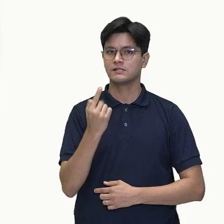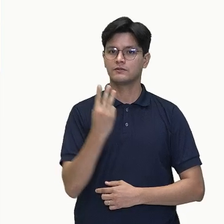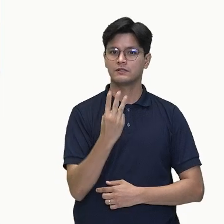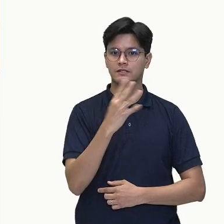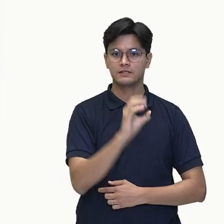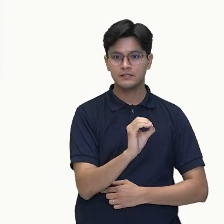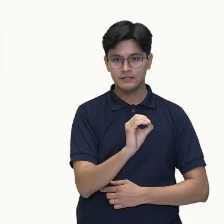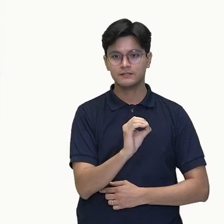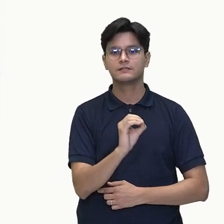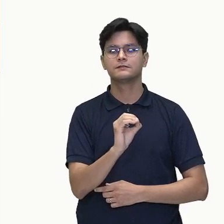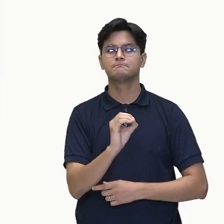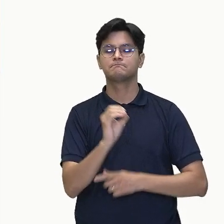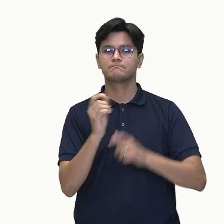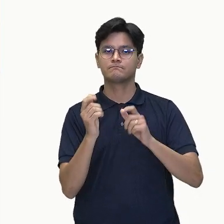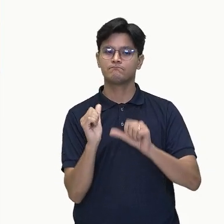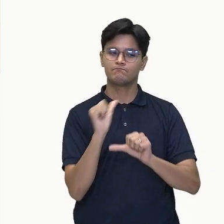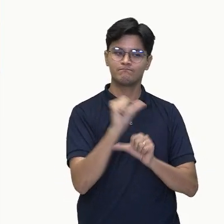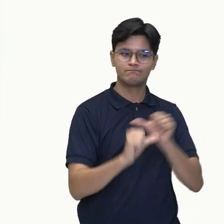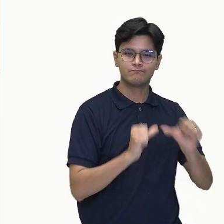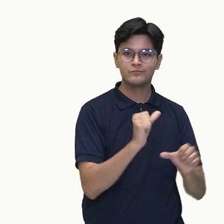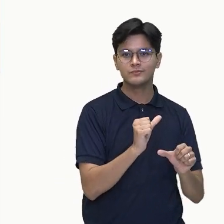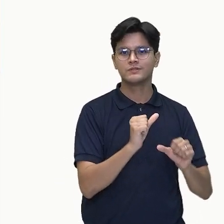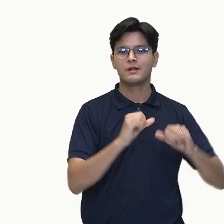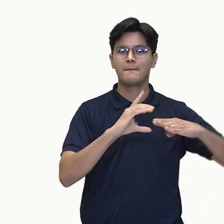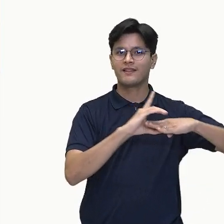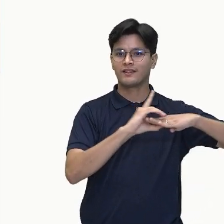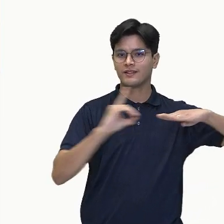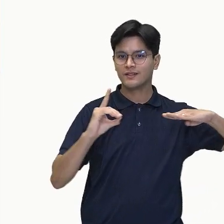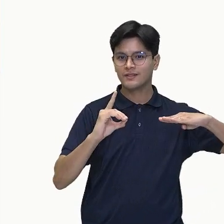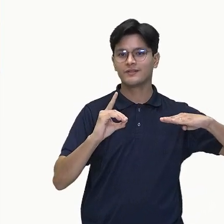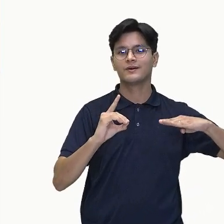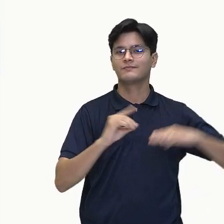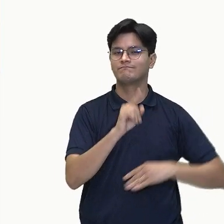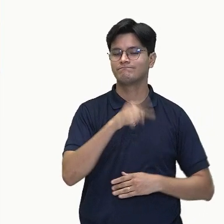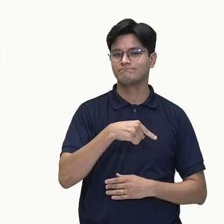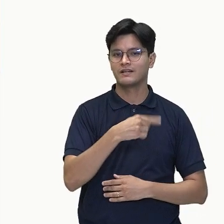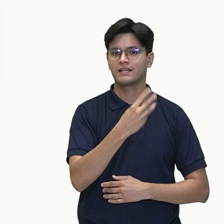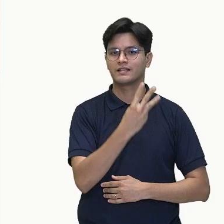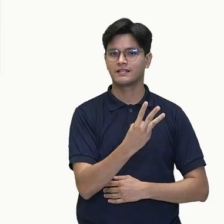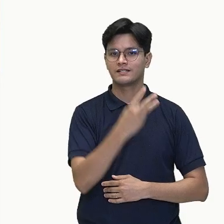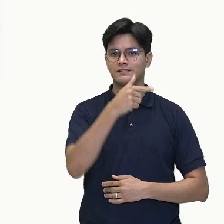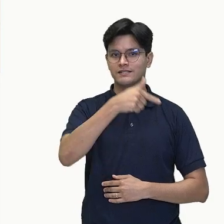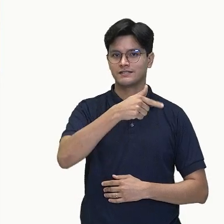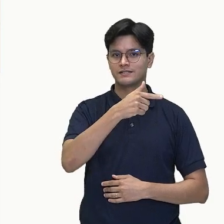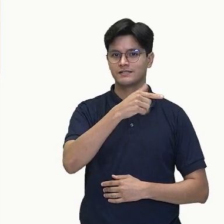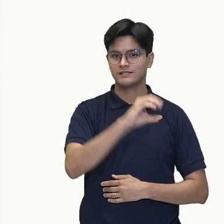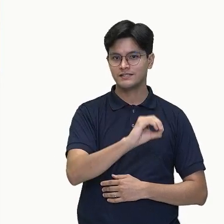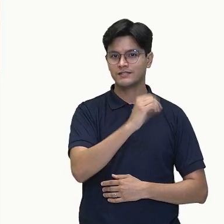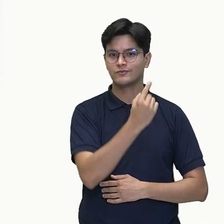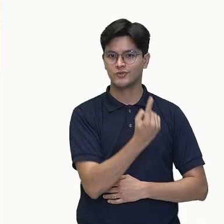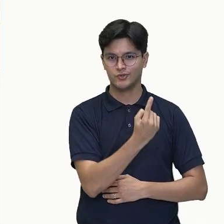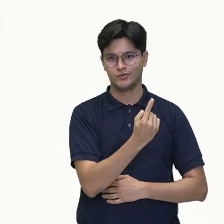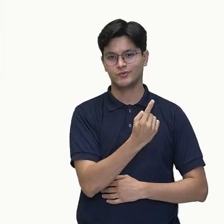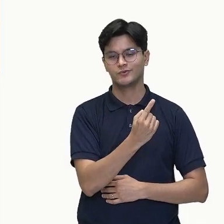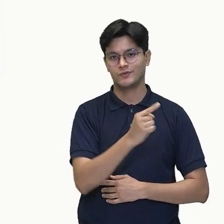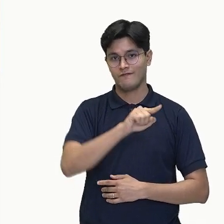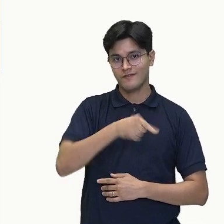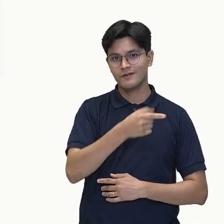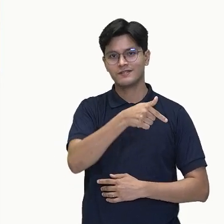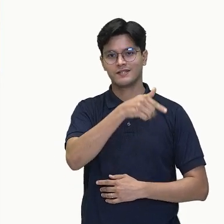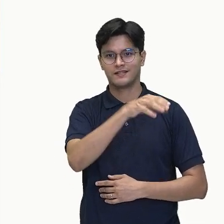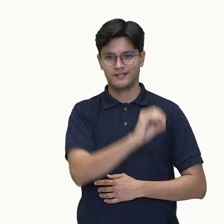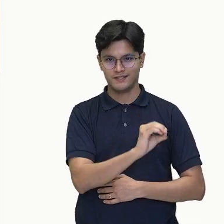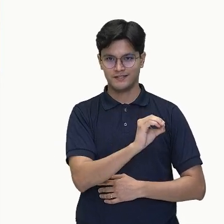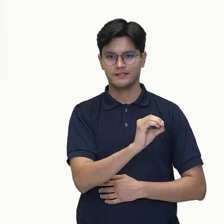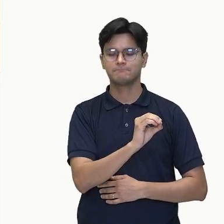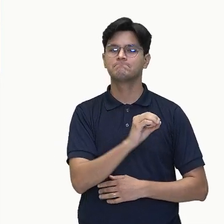aí 301 dólares e 70 centavos, né? 70 cents. Também um valor maior do que o nosso